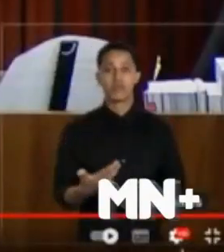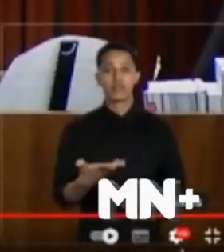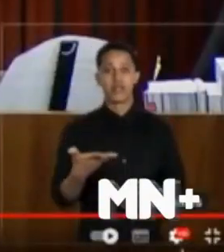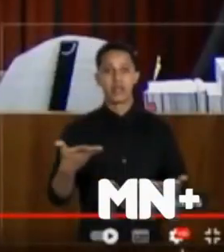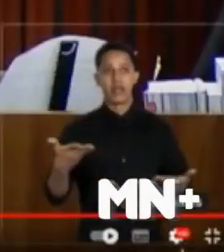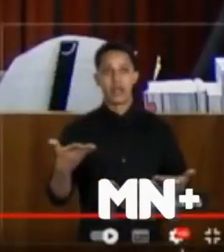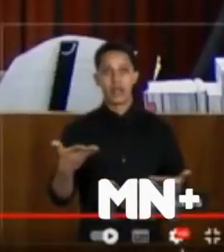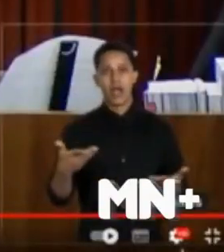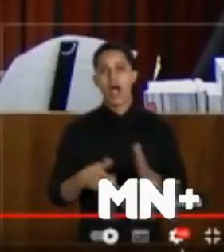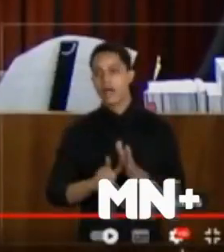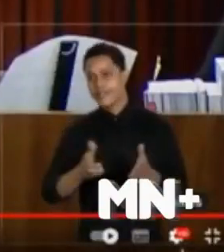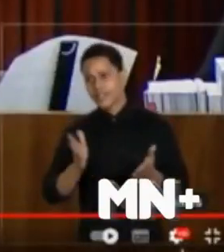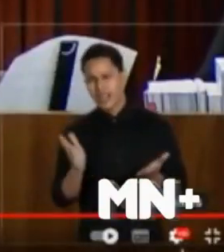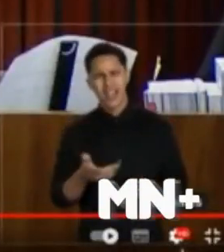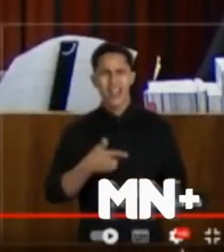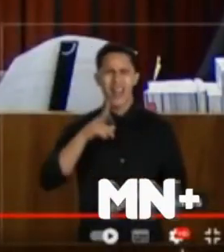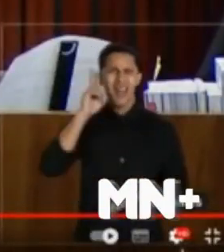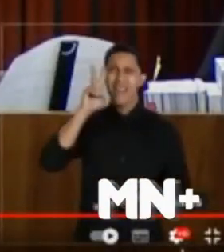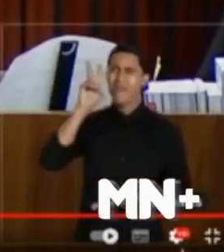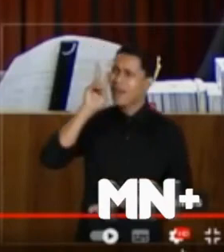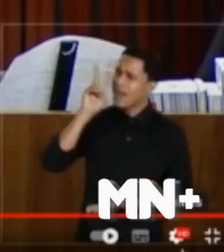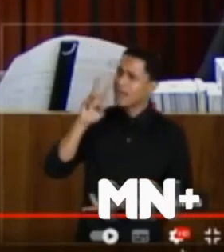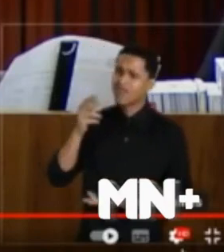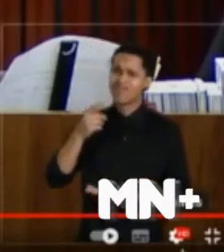E agora já está